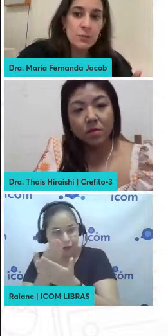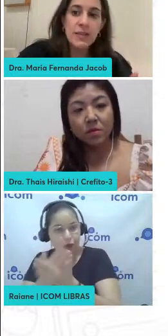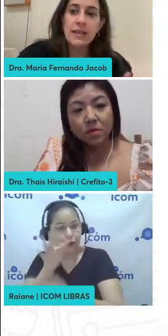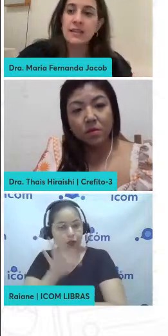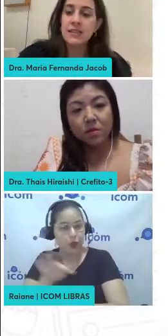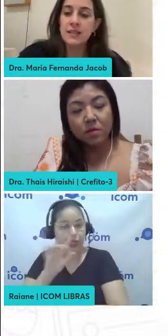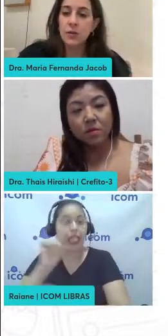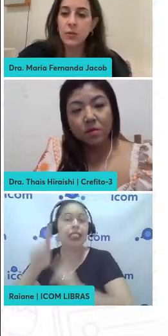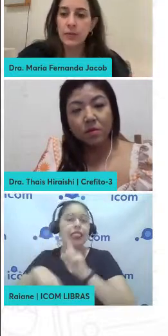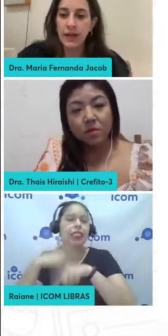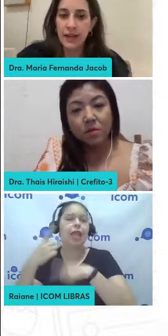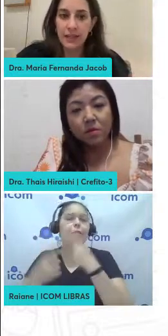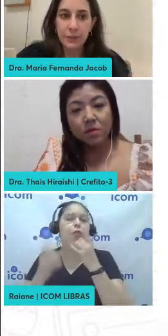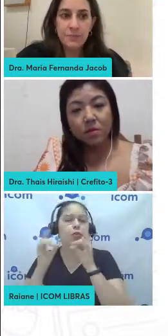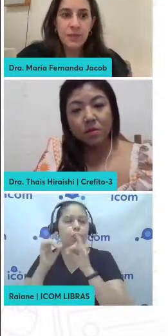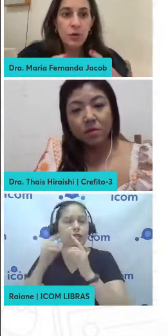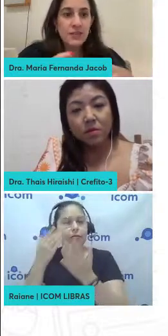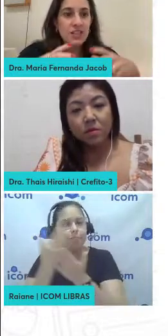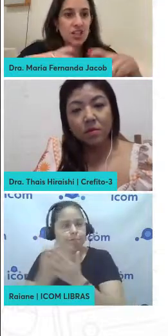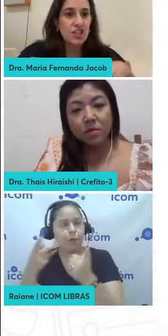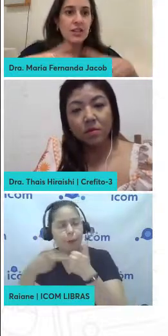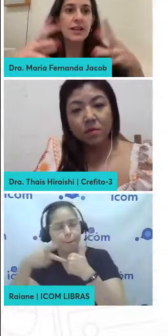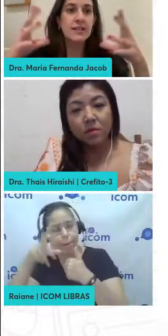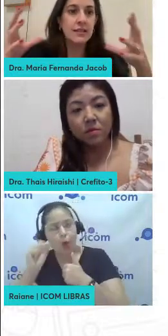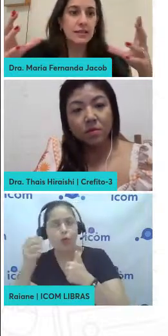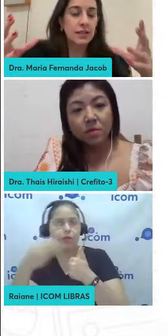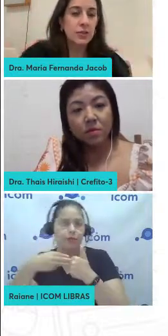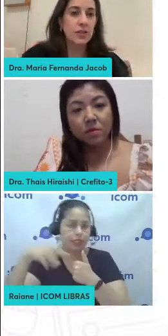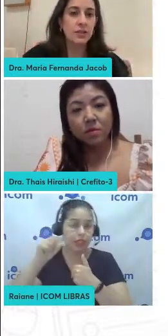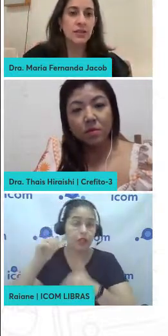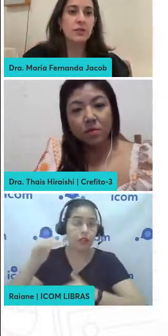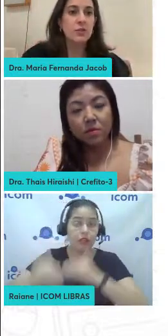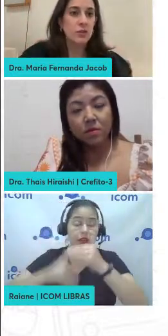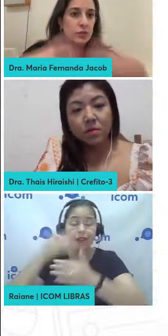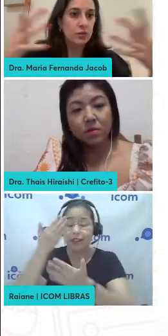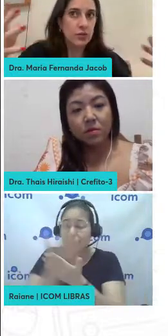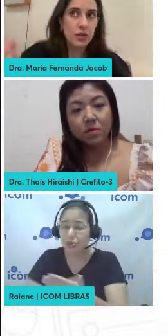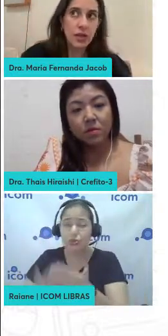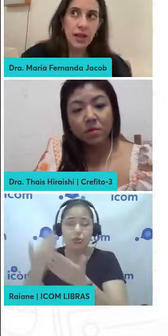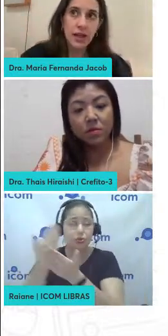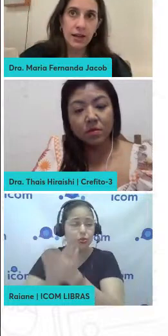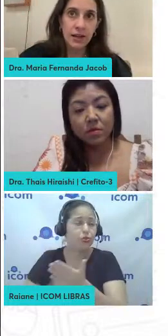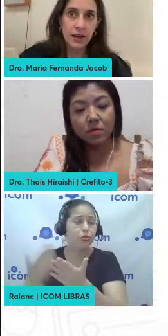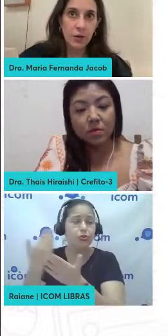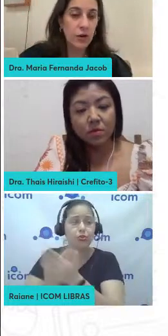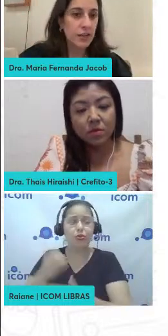gente se especializa em alguma área, ou seja, a gente cresce tanto em tantos outros